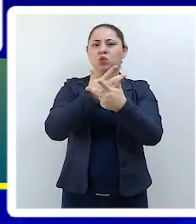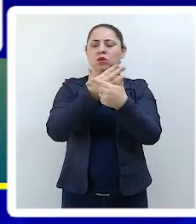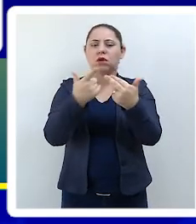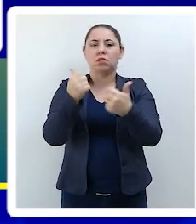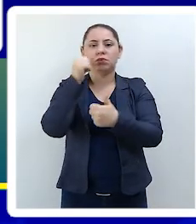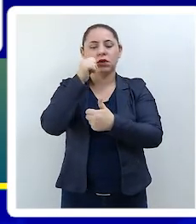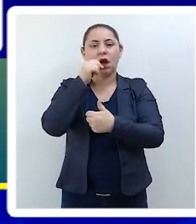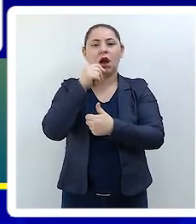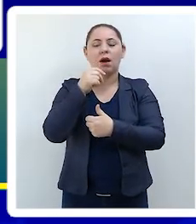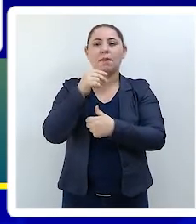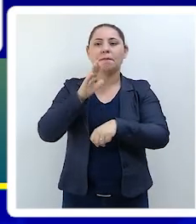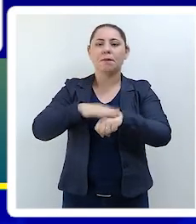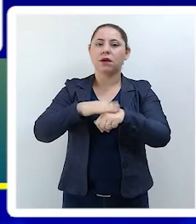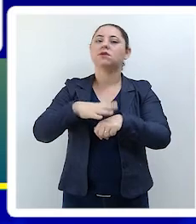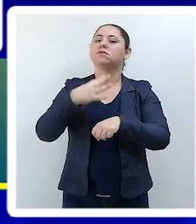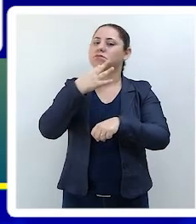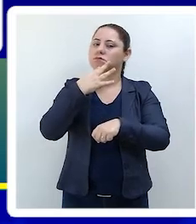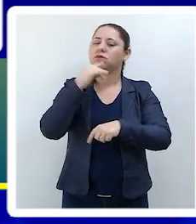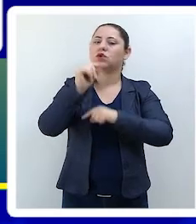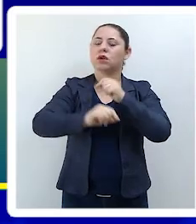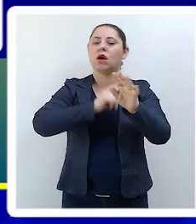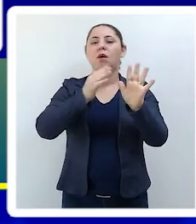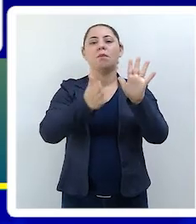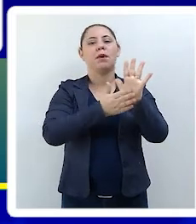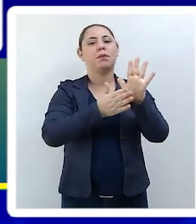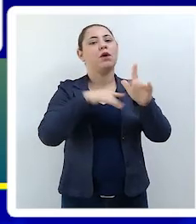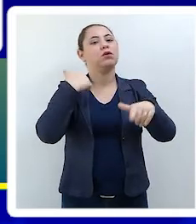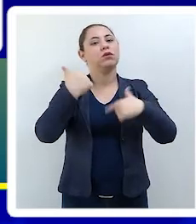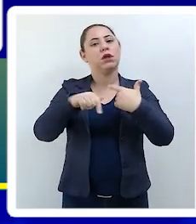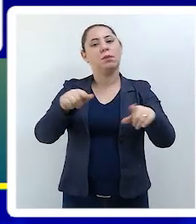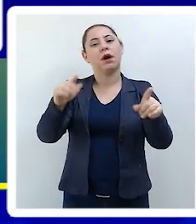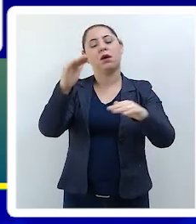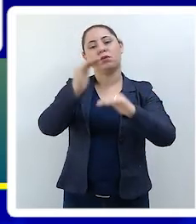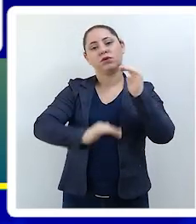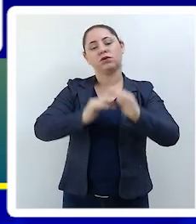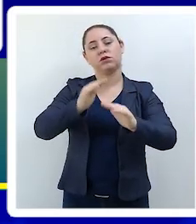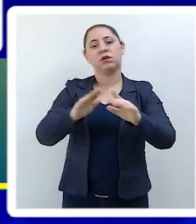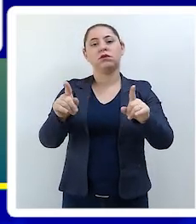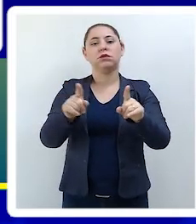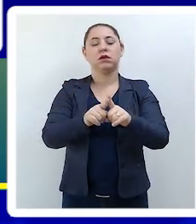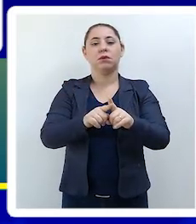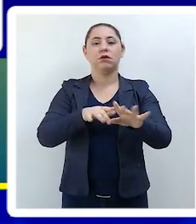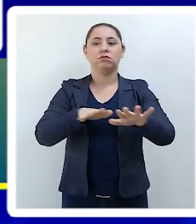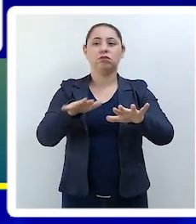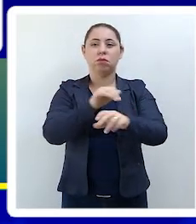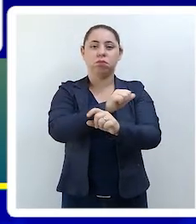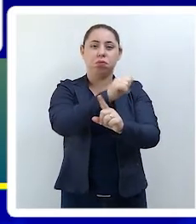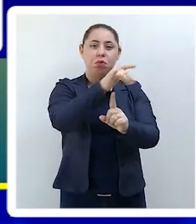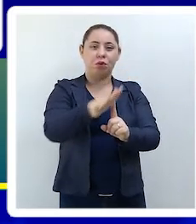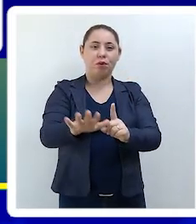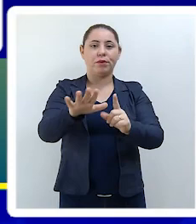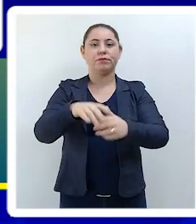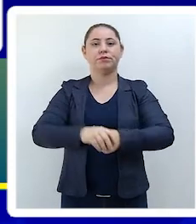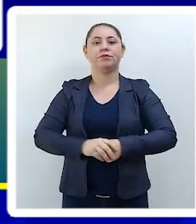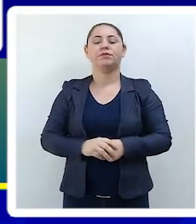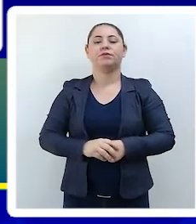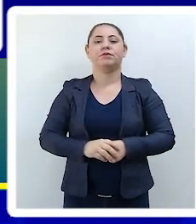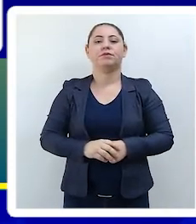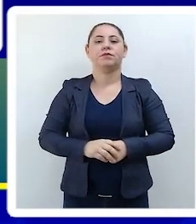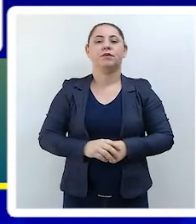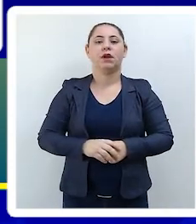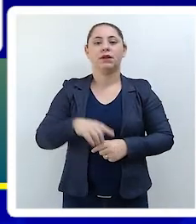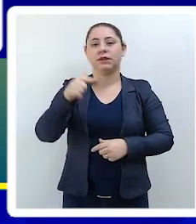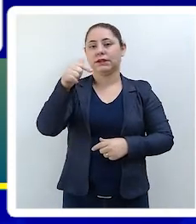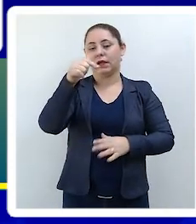vez mais cientes também do papel que elas desempenham nessa parte do ativismo. E o